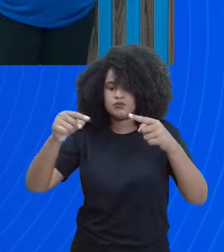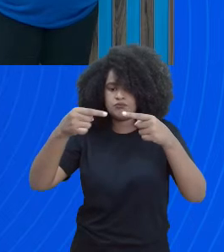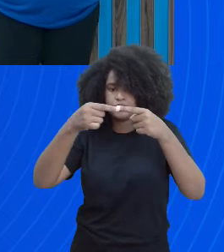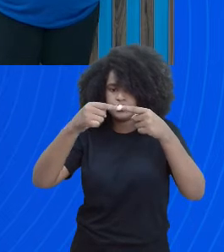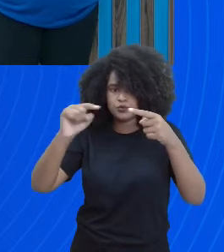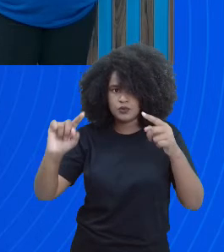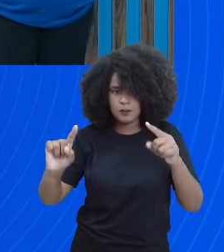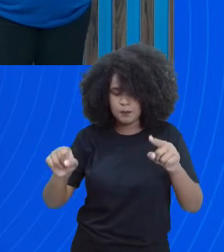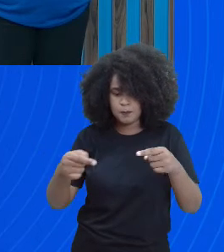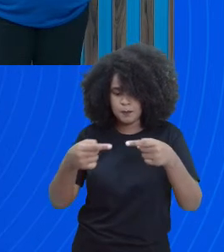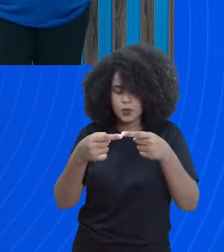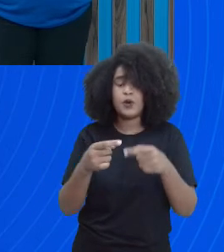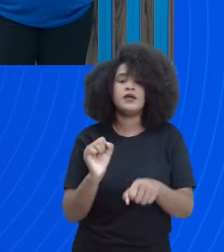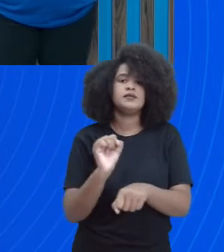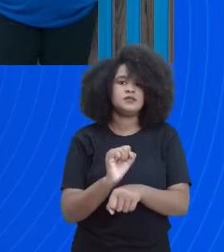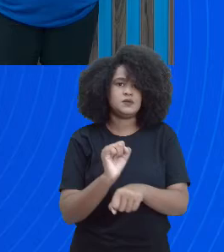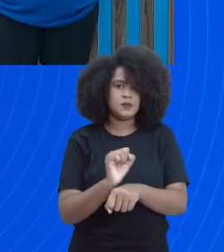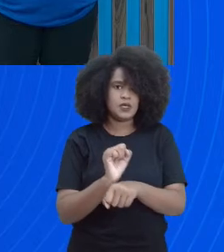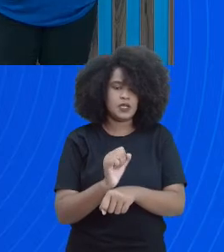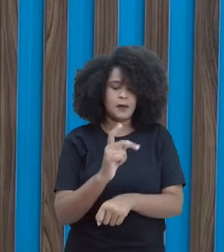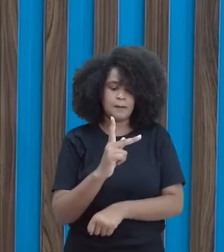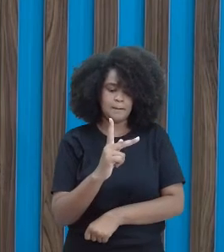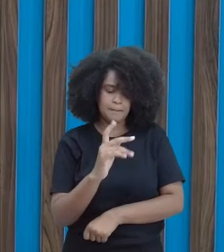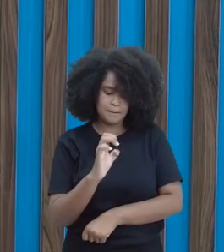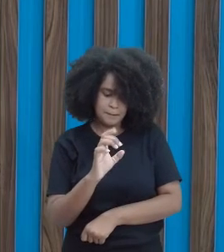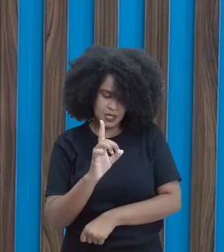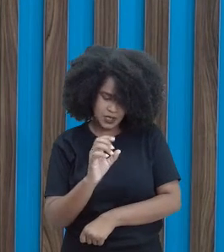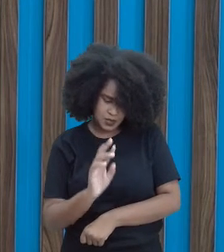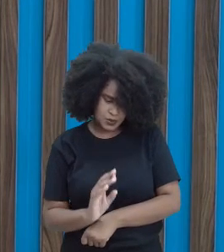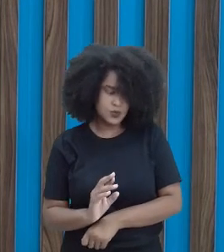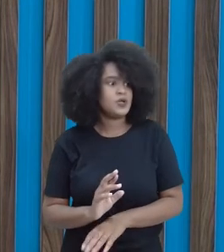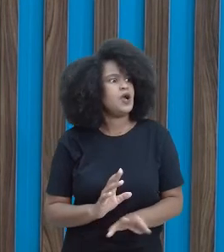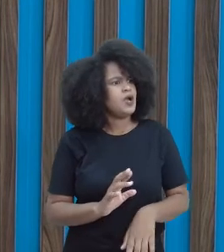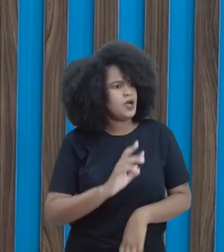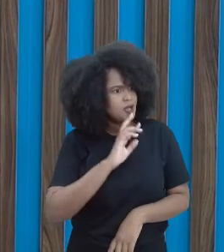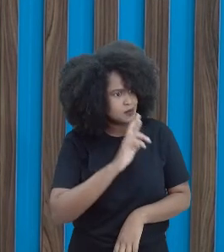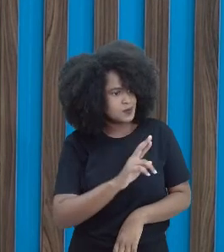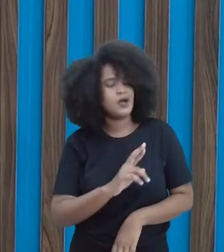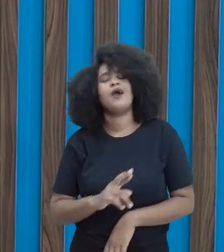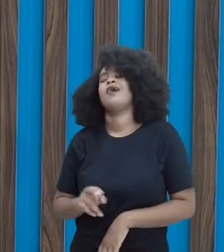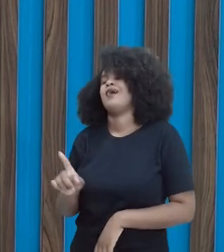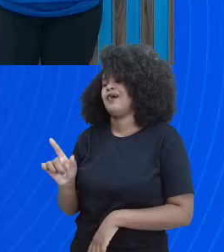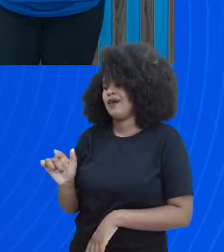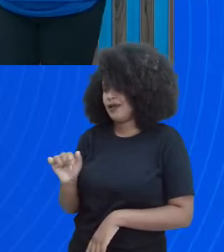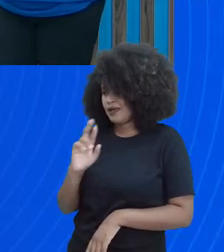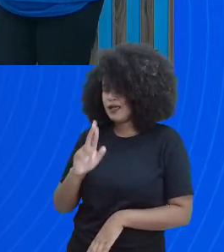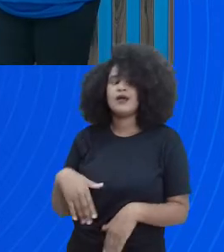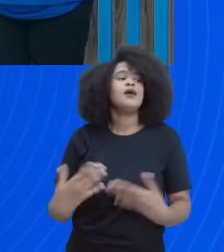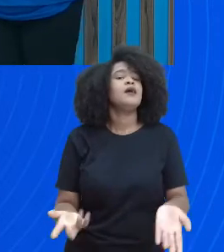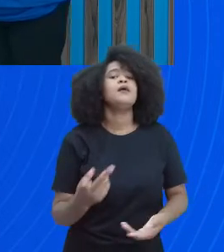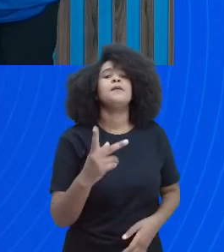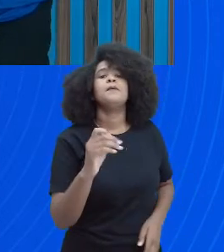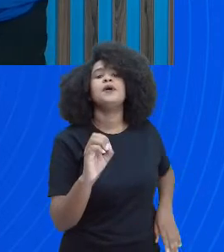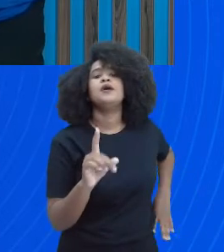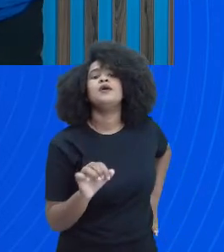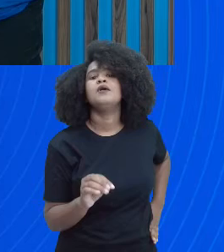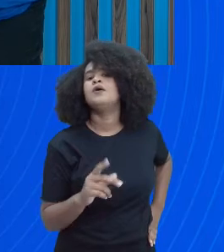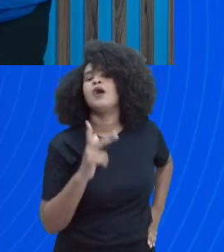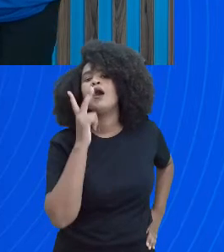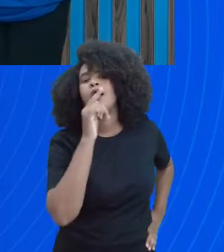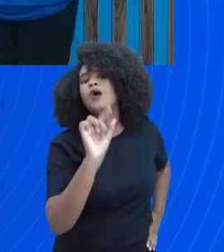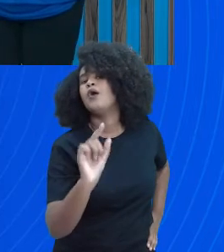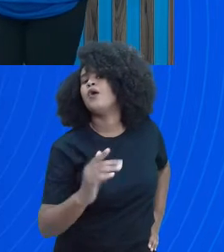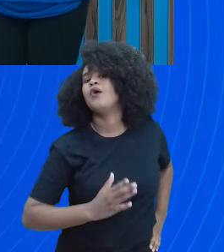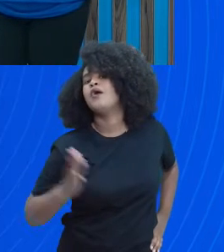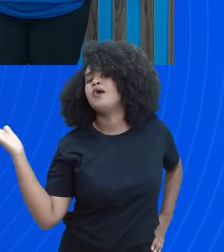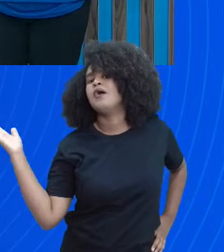pesquisadores. Espera só um pouquinho que Pedro está respondendo, viu, Carol? Pedro está respondendo tá, aí. Vai aí. Pedrinho, o que é que tu acha, hein? É